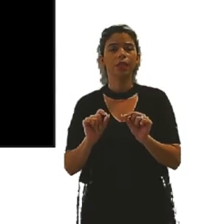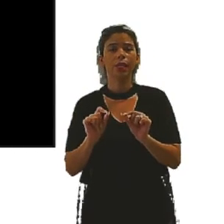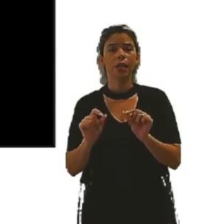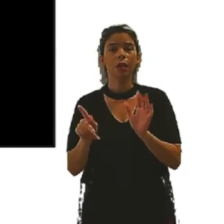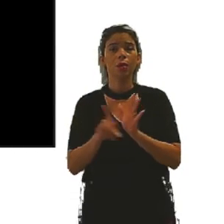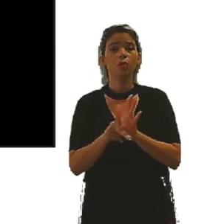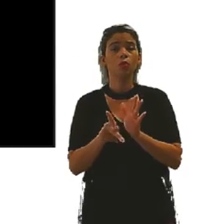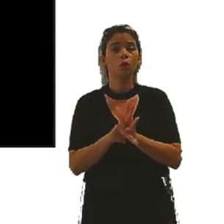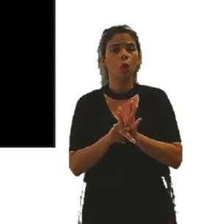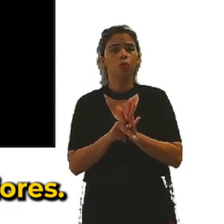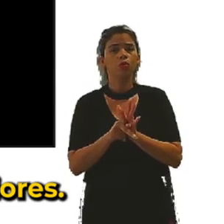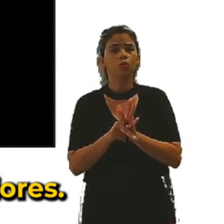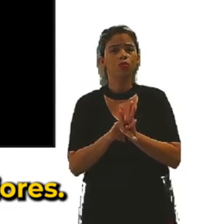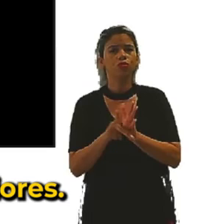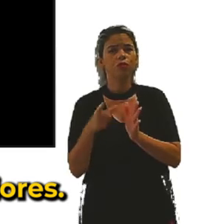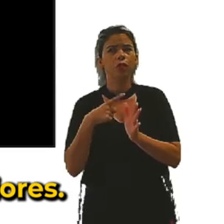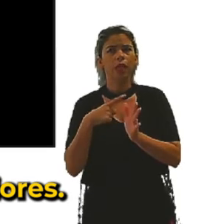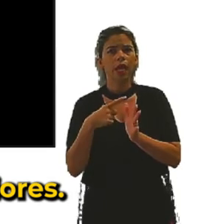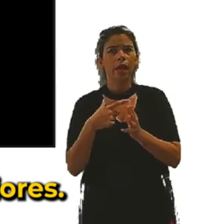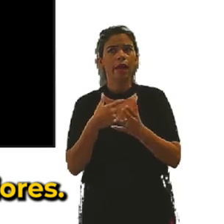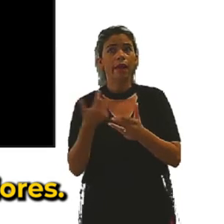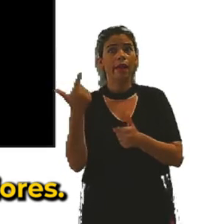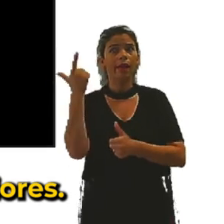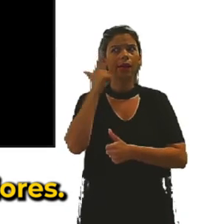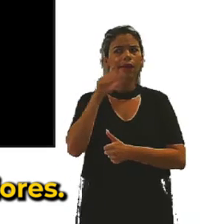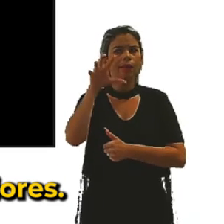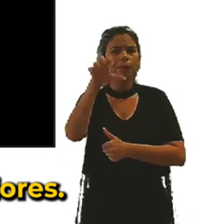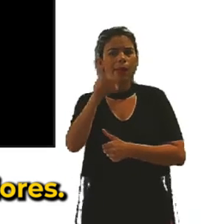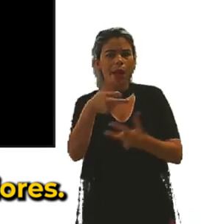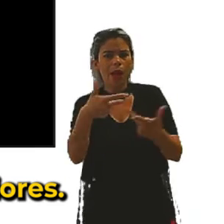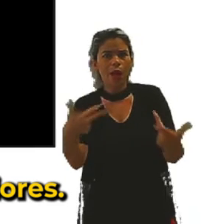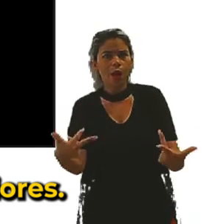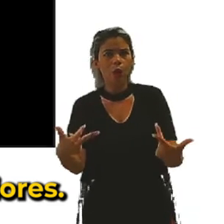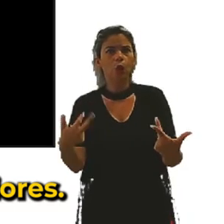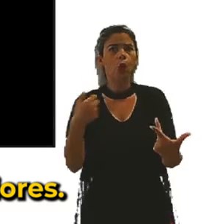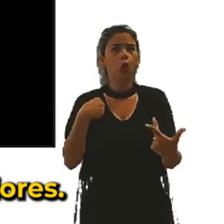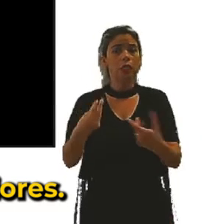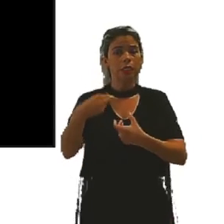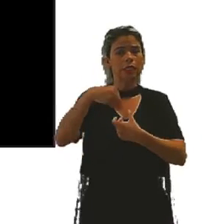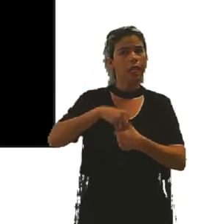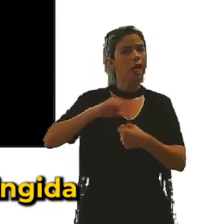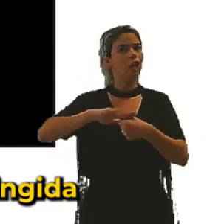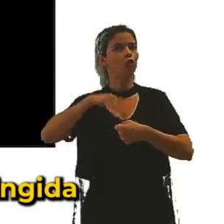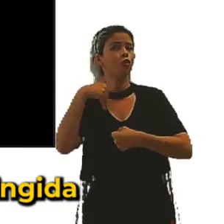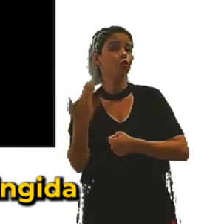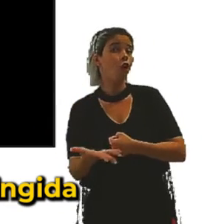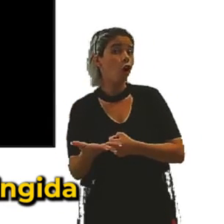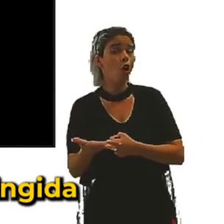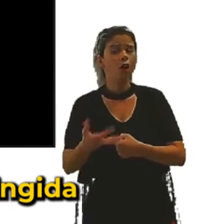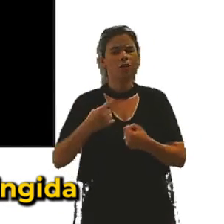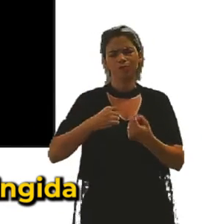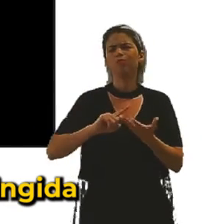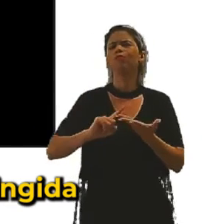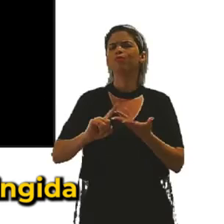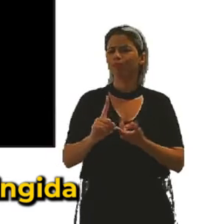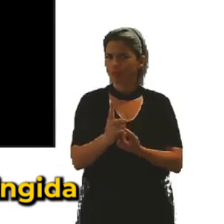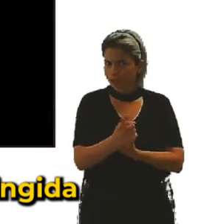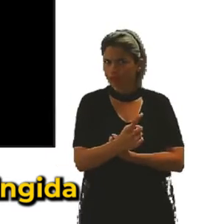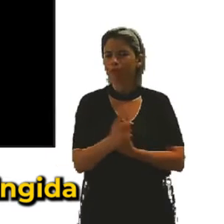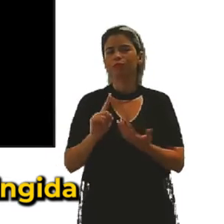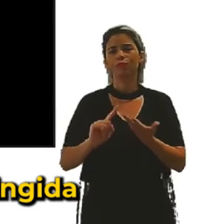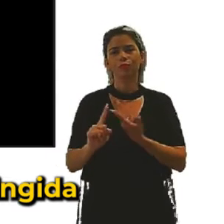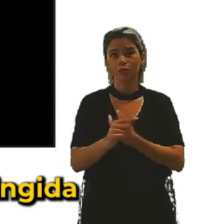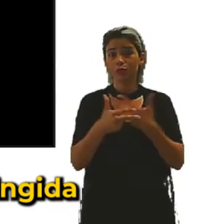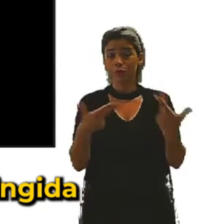desses elementos tangíveis, intangíveis, interiores, exteriores, não é? Em que